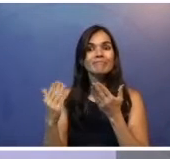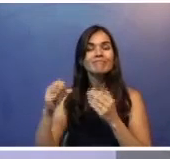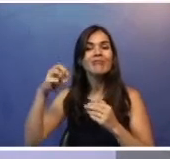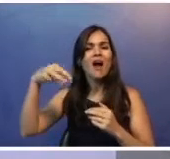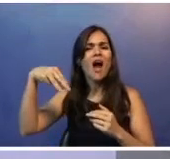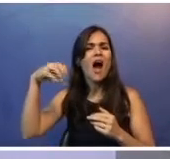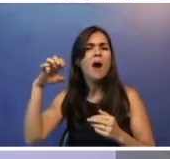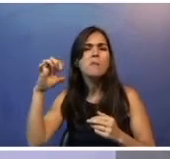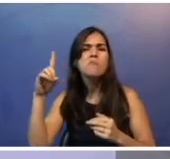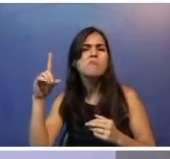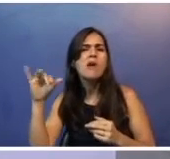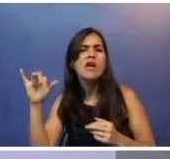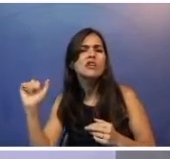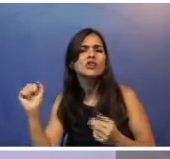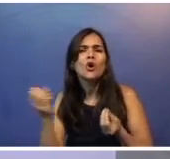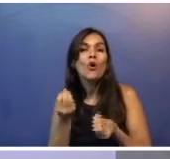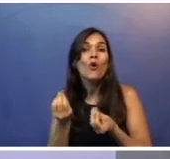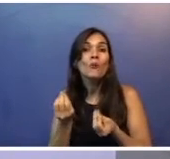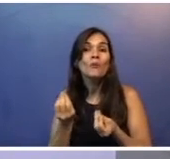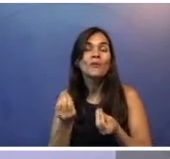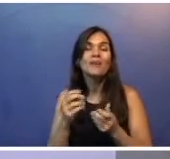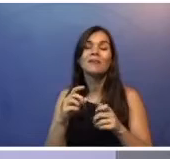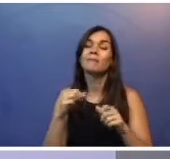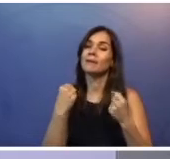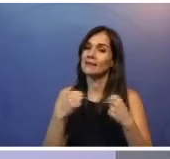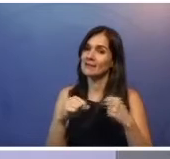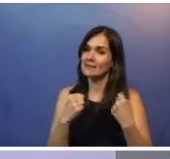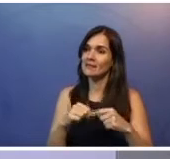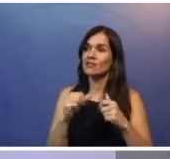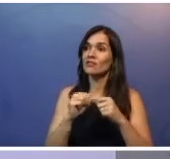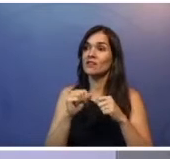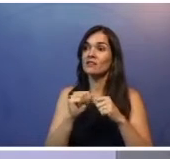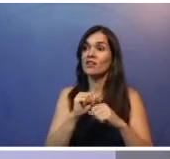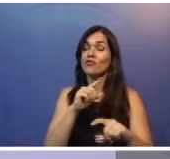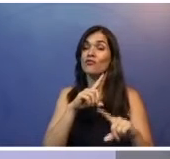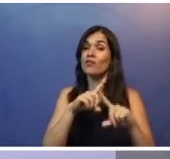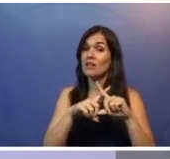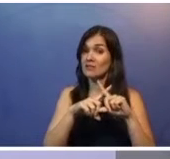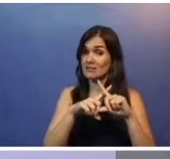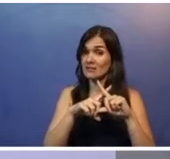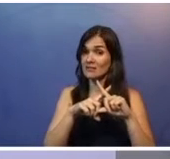e eu vou ter que fazer a conta de vezes né porque